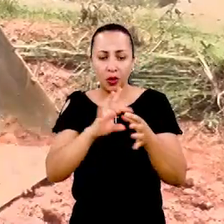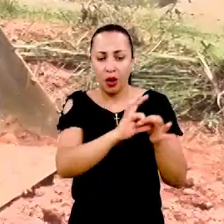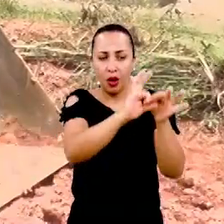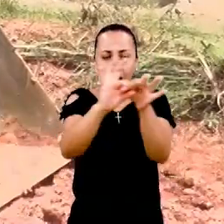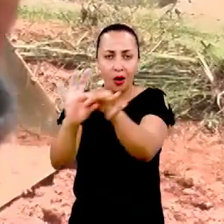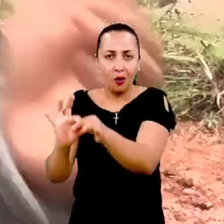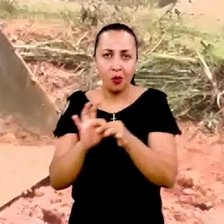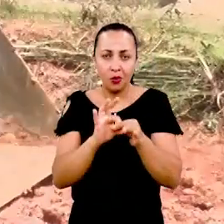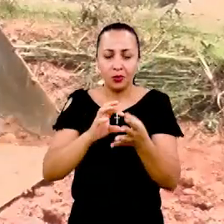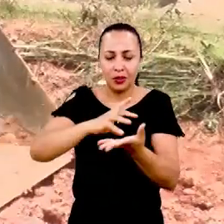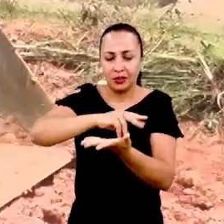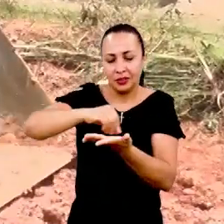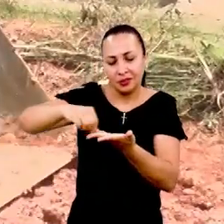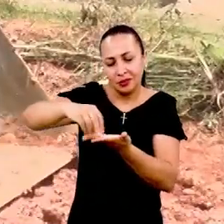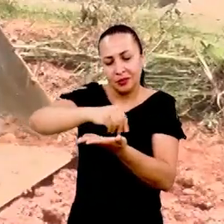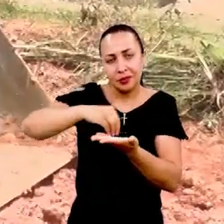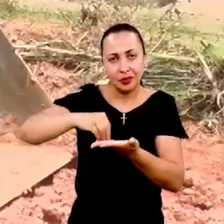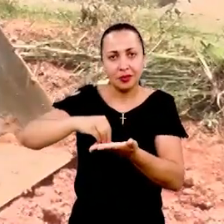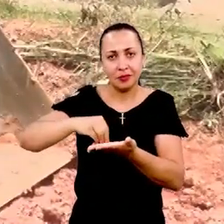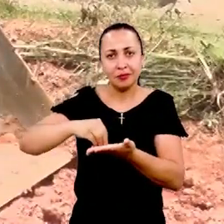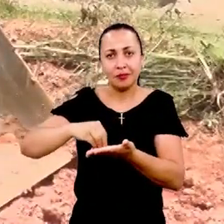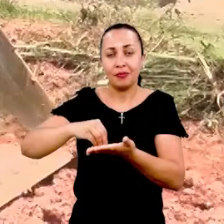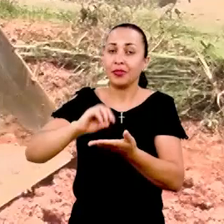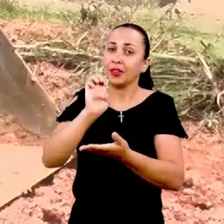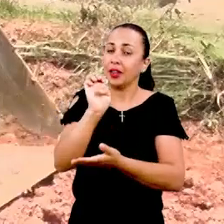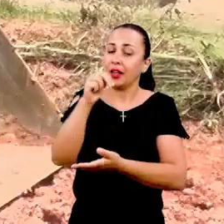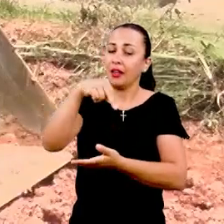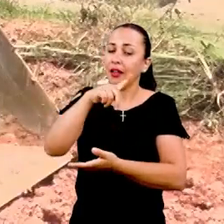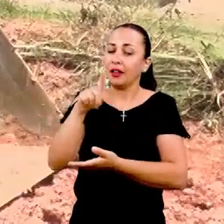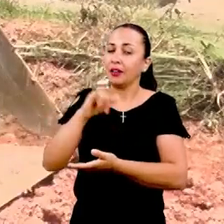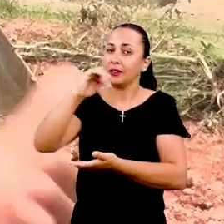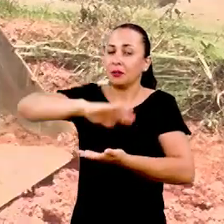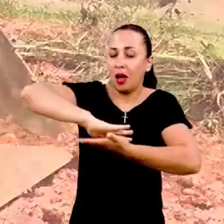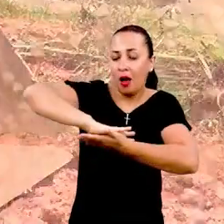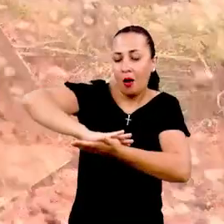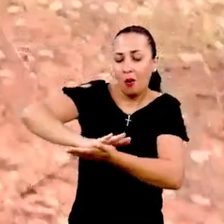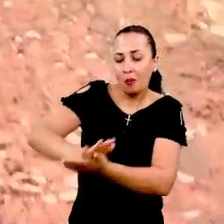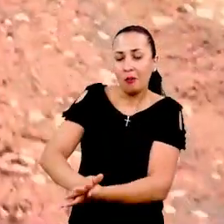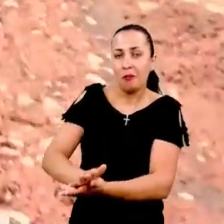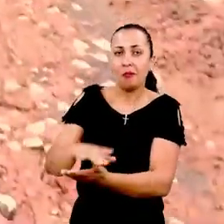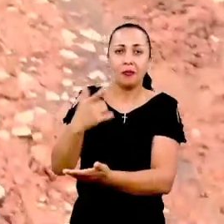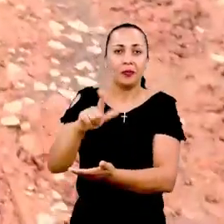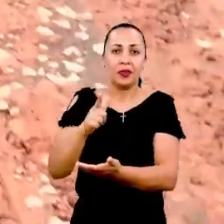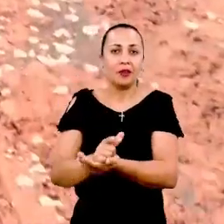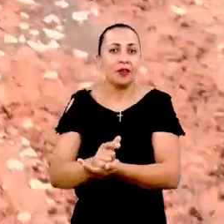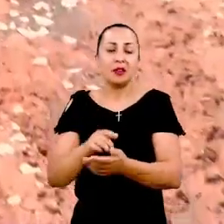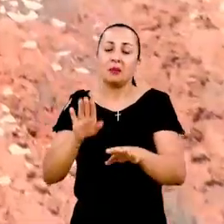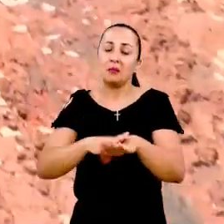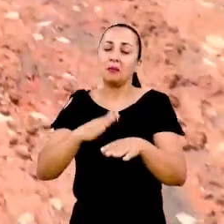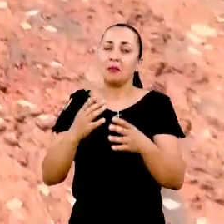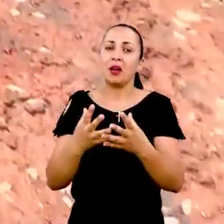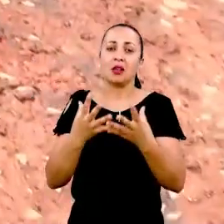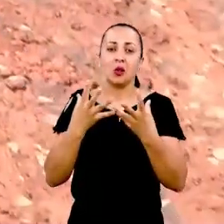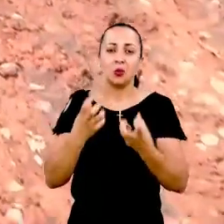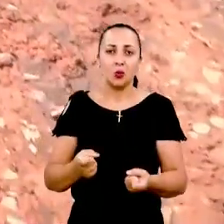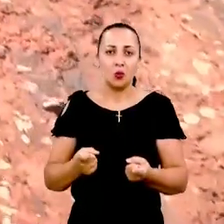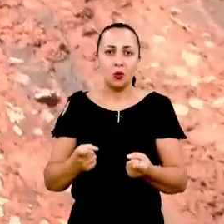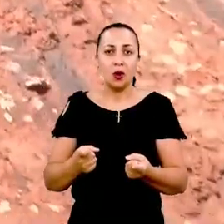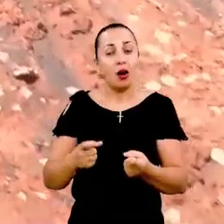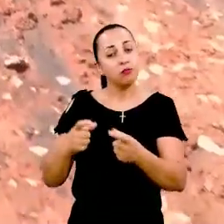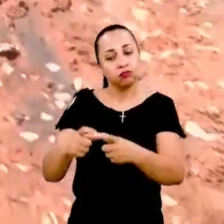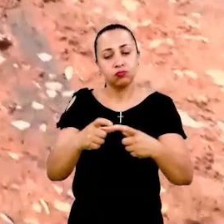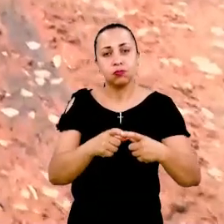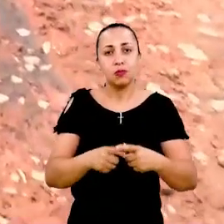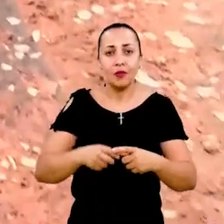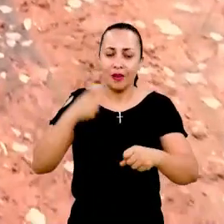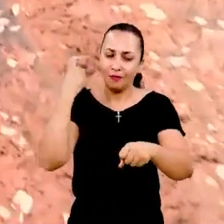eu aplico essa bioenzima no solo e compacto, eu não vou ter mais vazios de água no